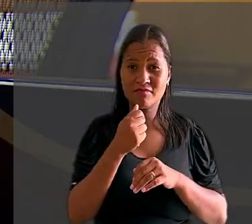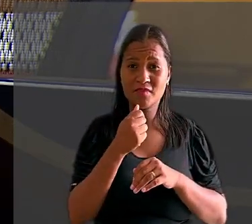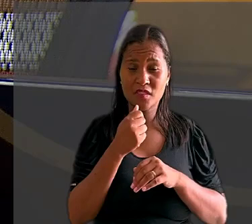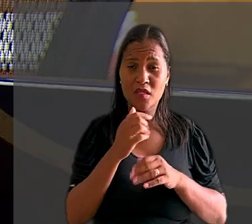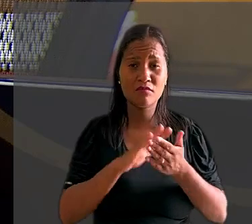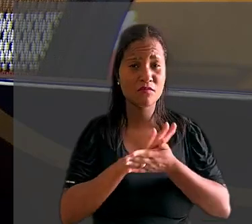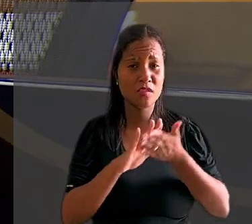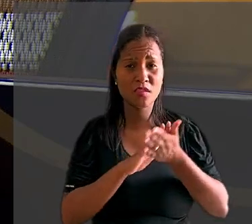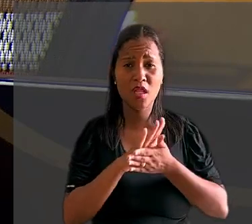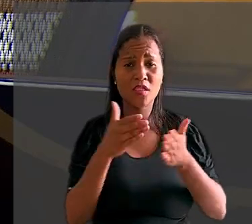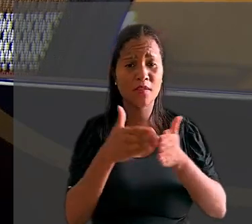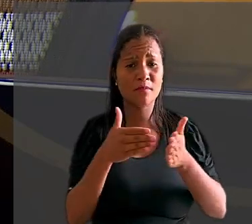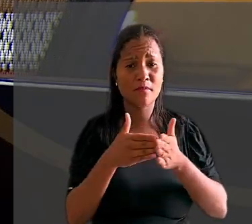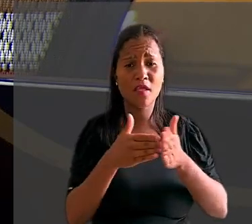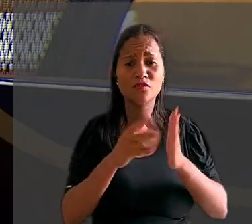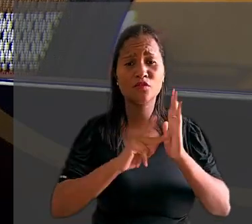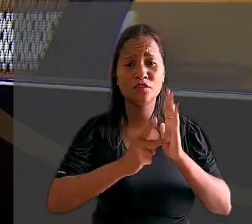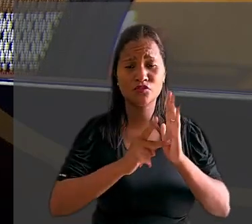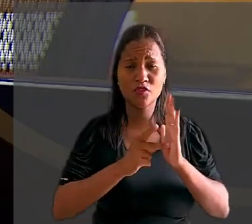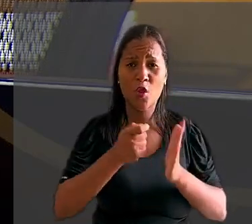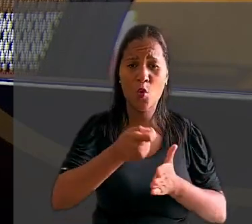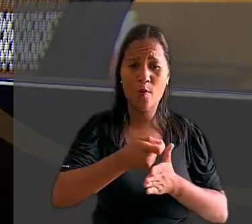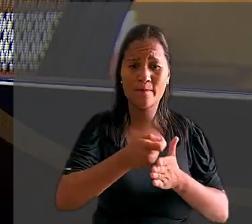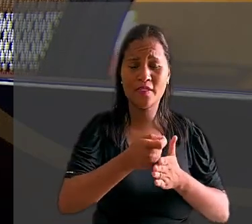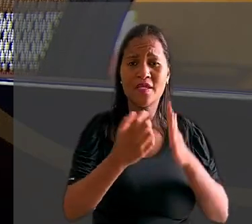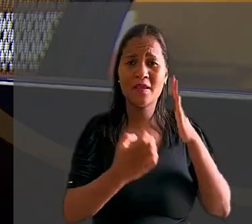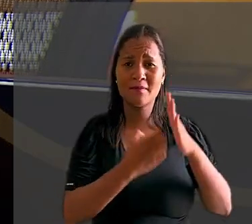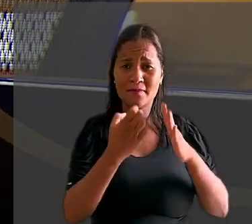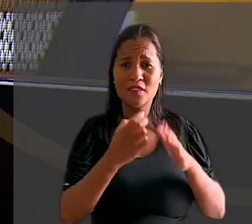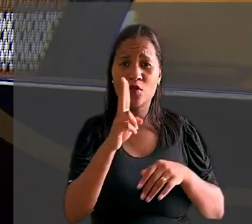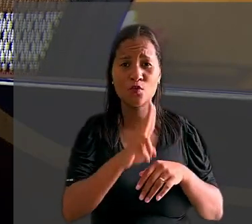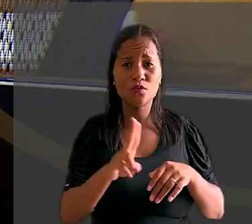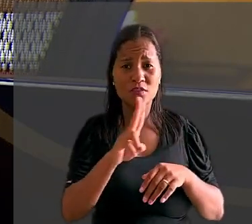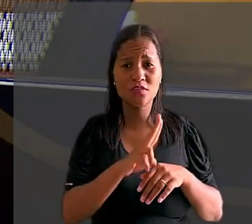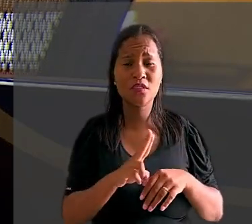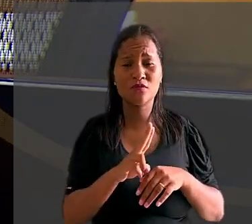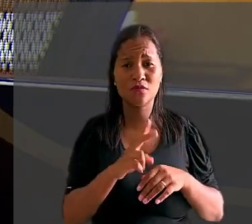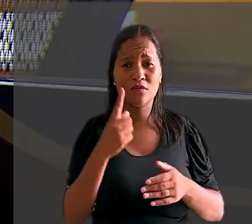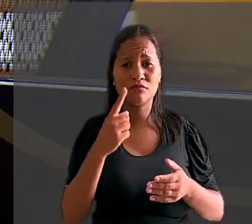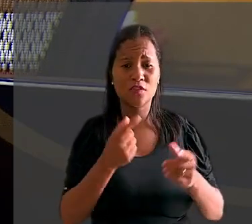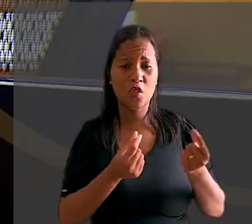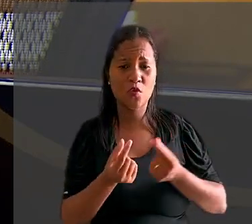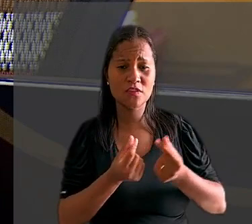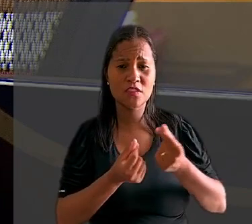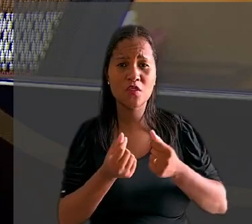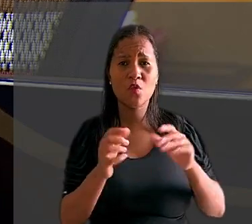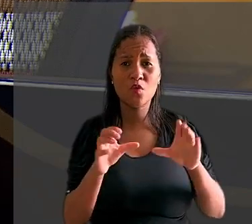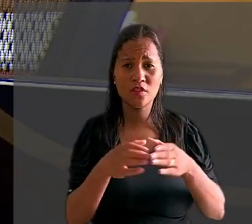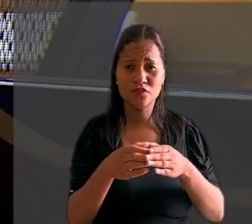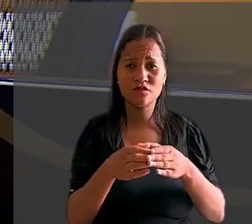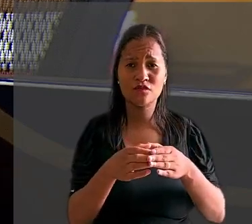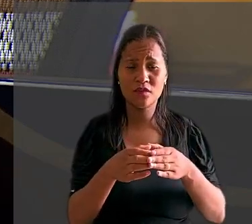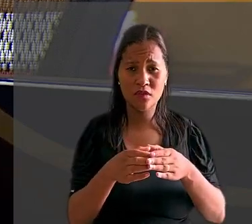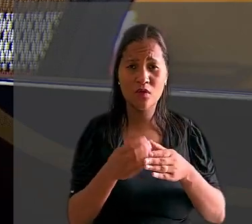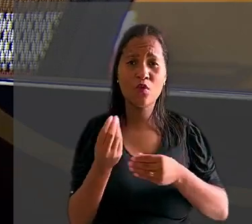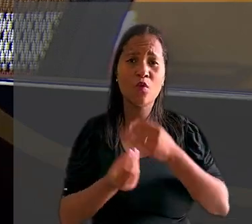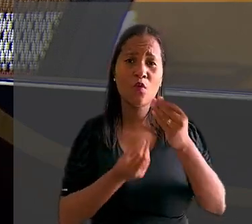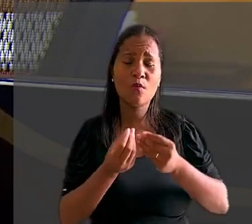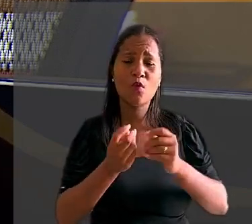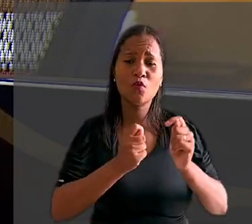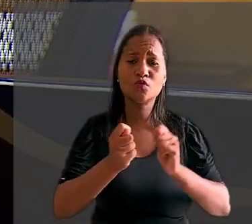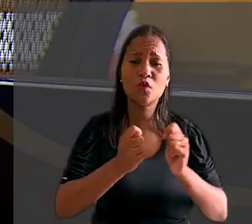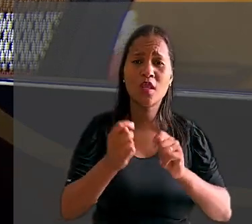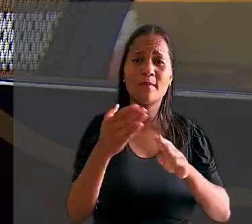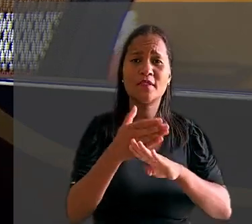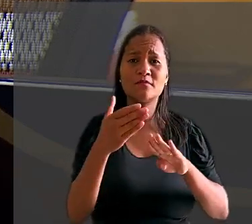que o sindicato obreiro e a empresa, por meio de negociação coletiva, transacionem a forma como o controle de frequência